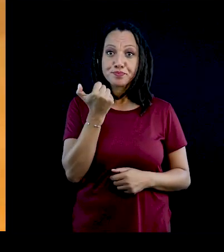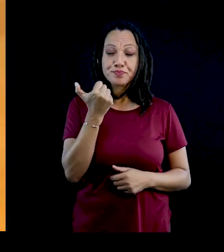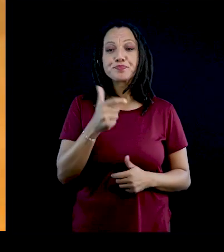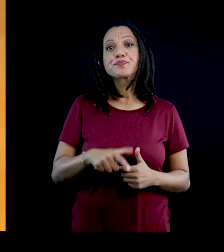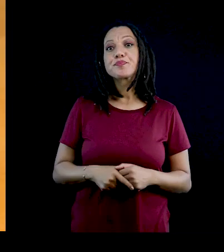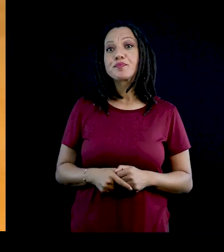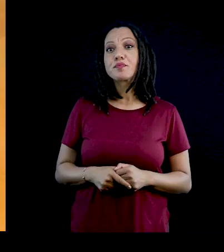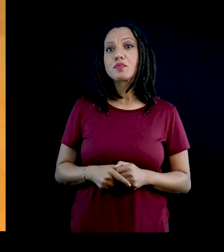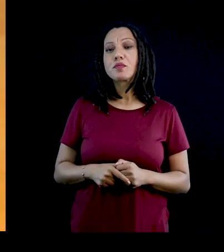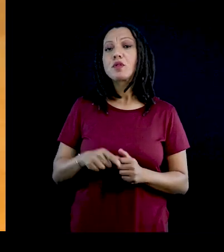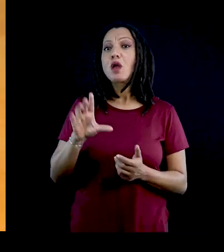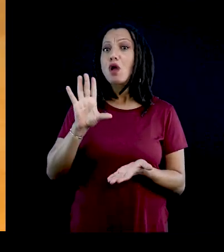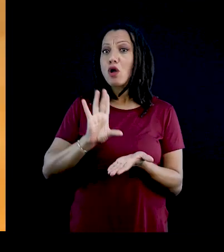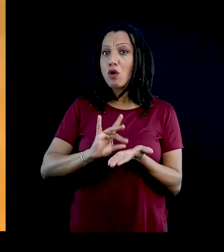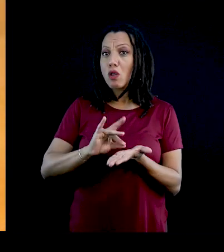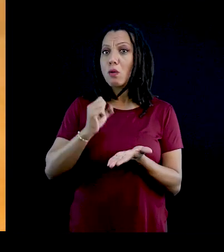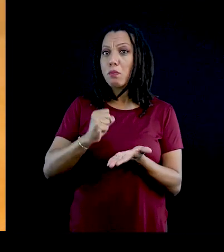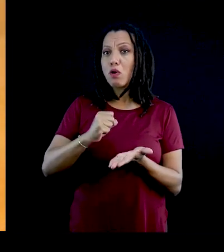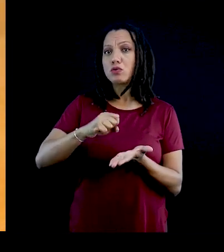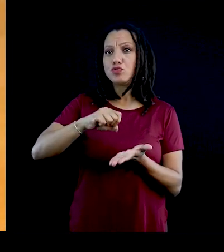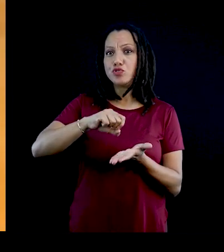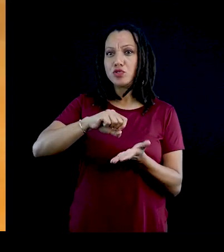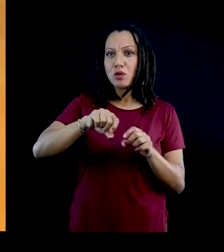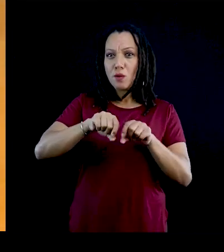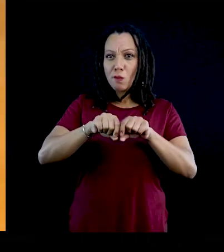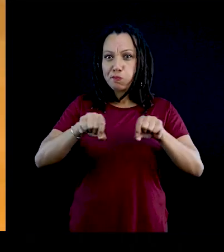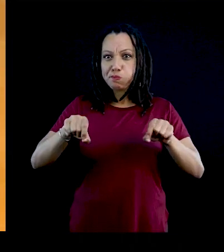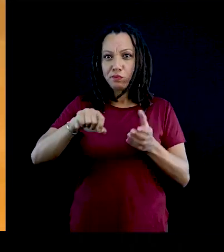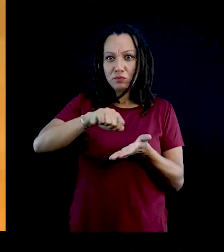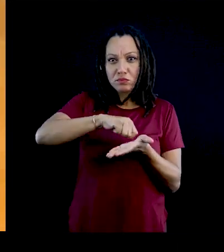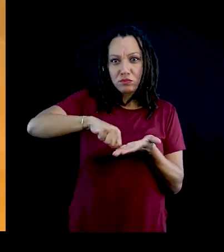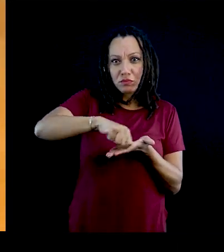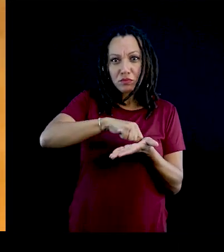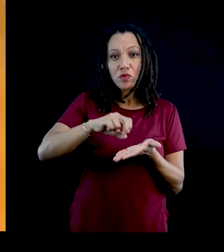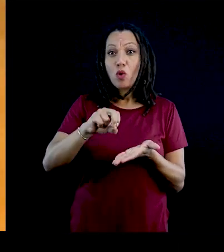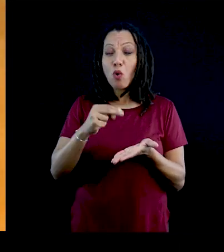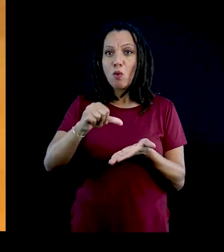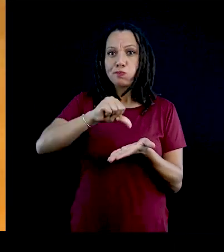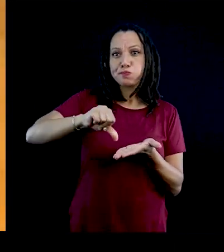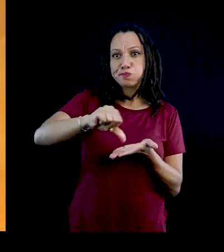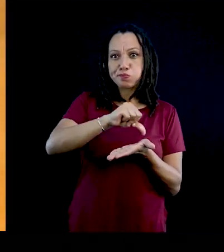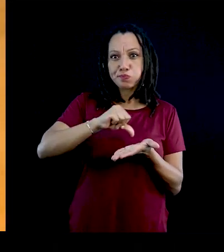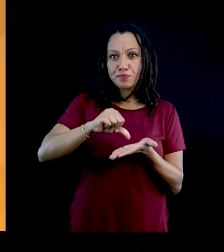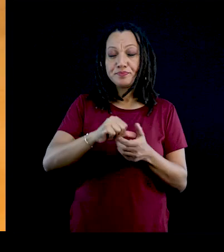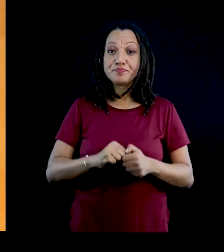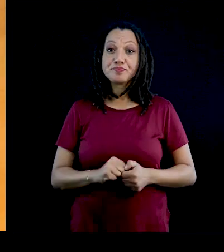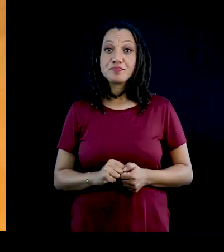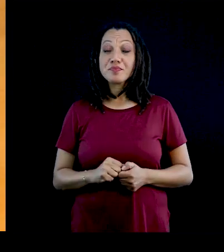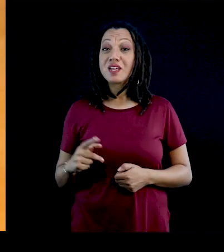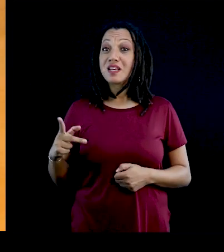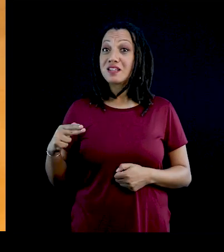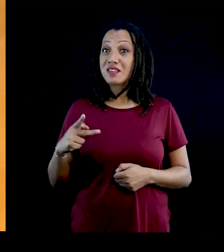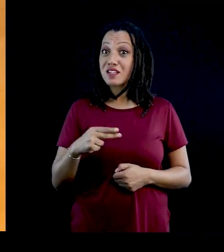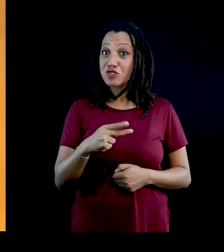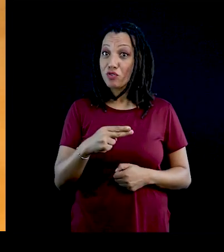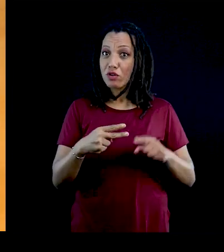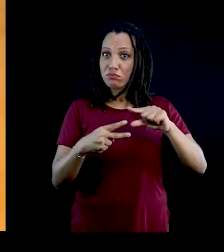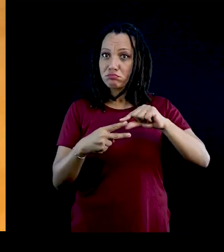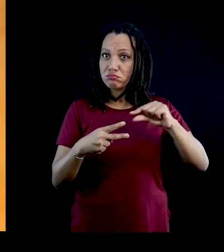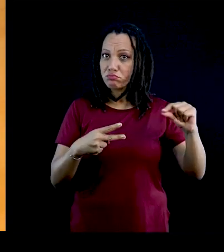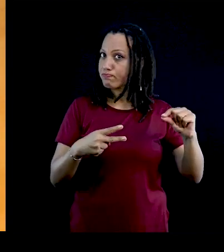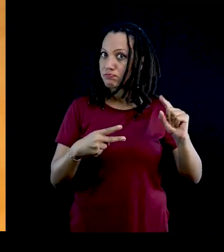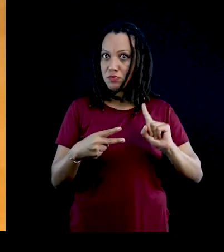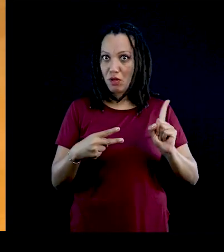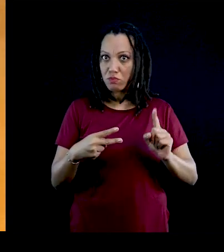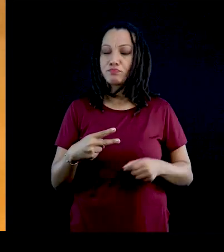pode ser bastão ou pode ser cola líquida. Uma tesoura sem ponta. E para colorir, a gente pode colorir com giz